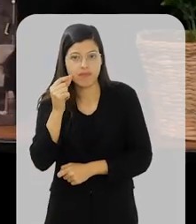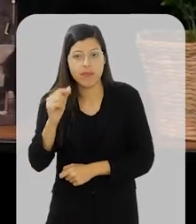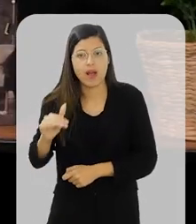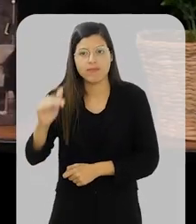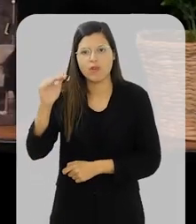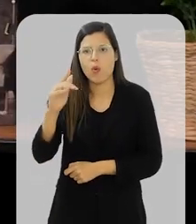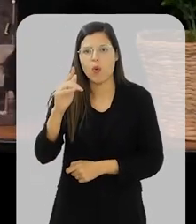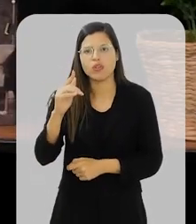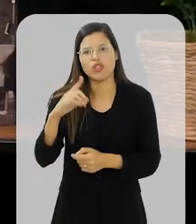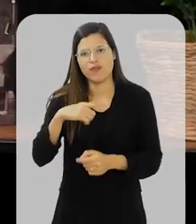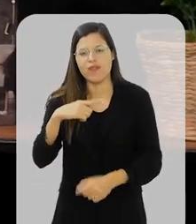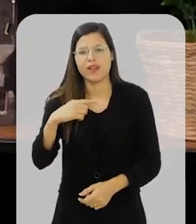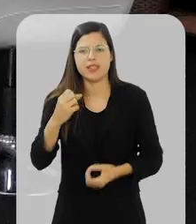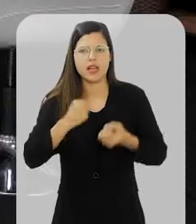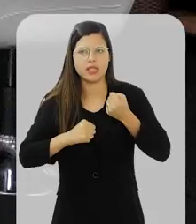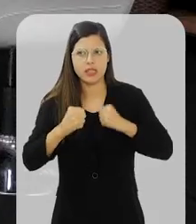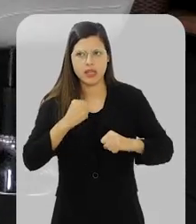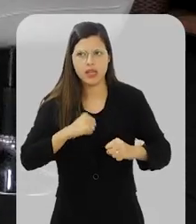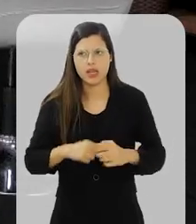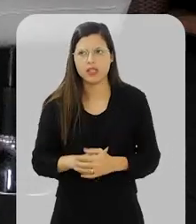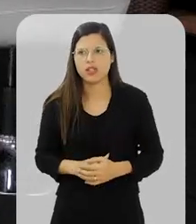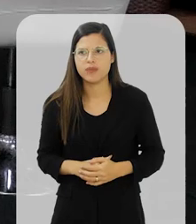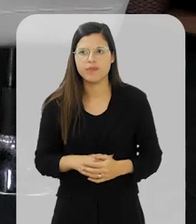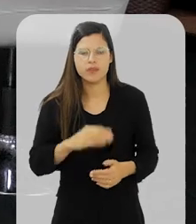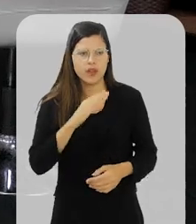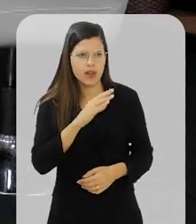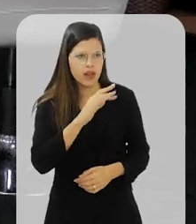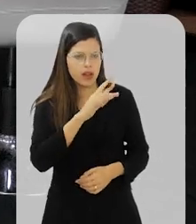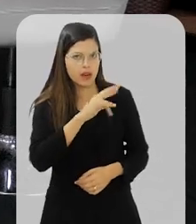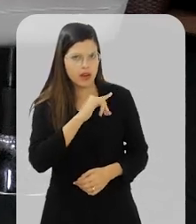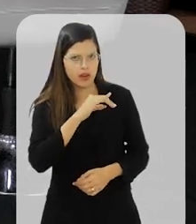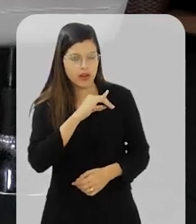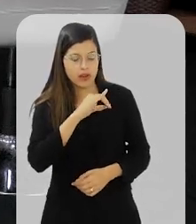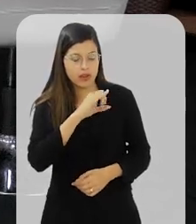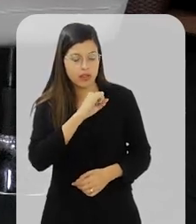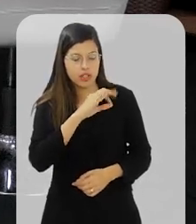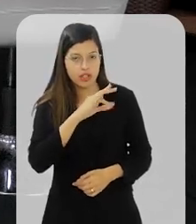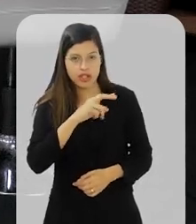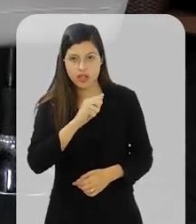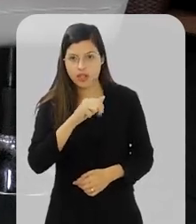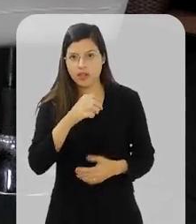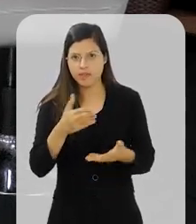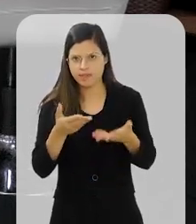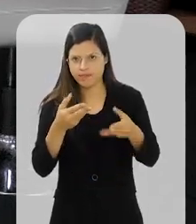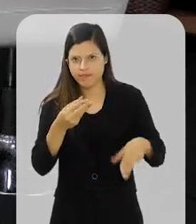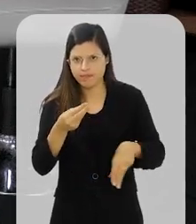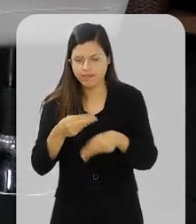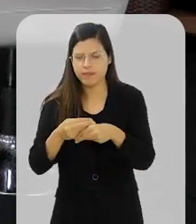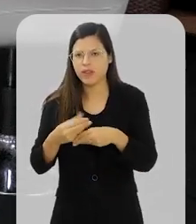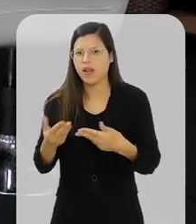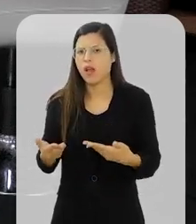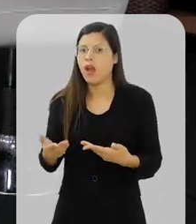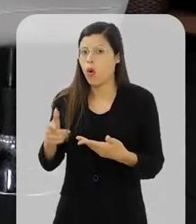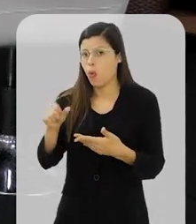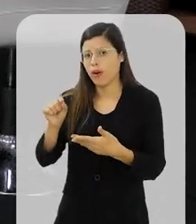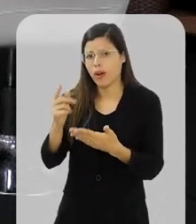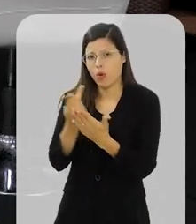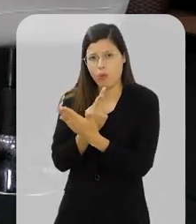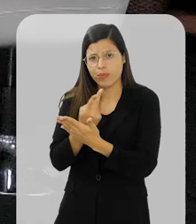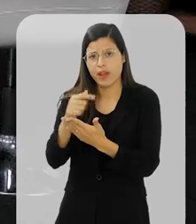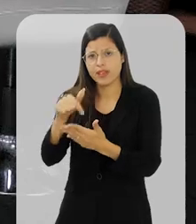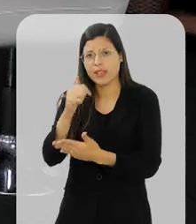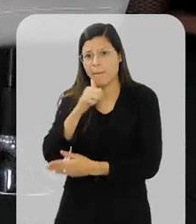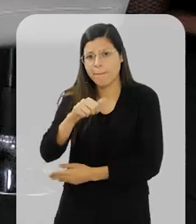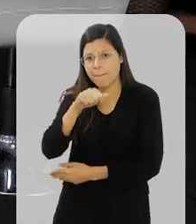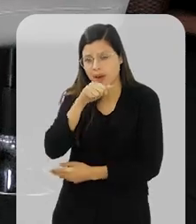desenvolvesse então ansiedade. Cristiane, quer complementar? É o que muitas vezes, né, acontece quando uma mãe precisa ir trabalhar, né,